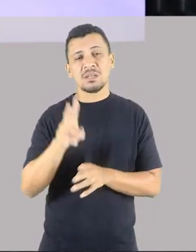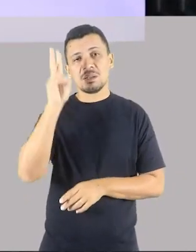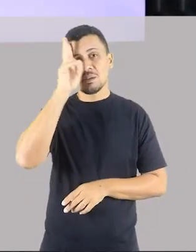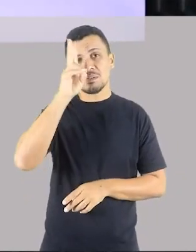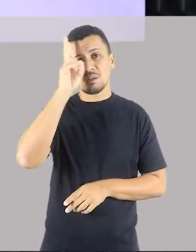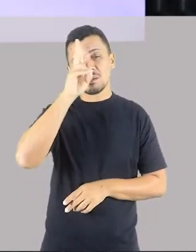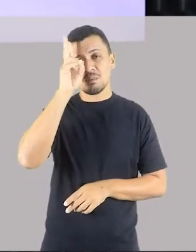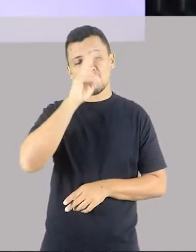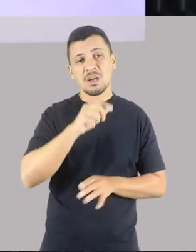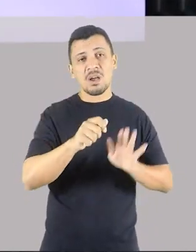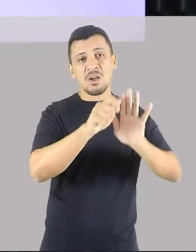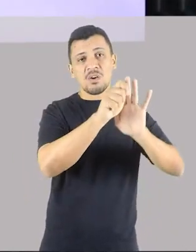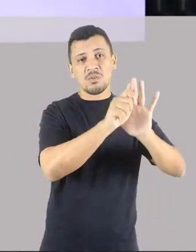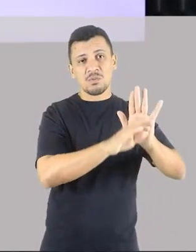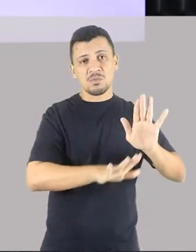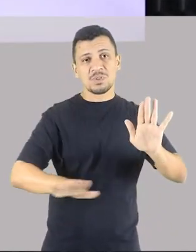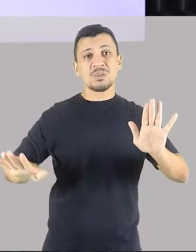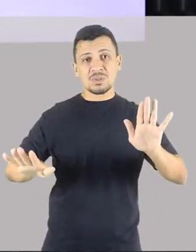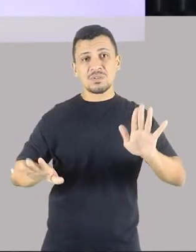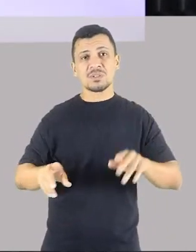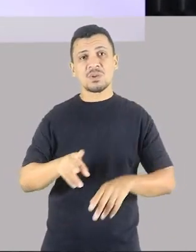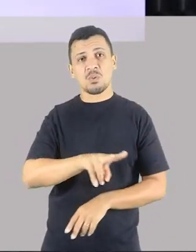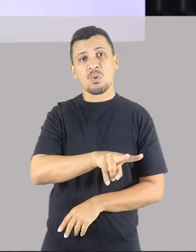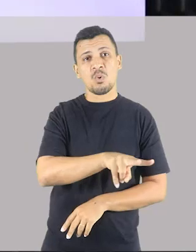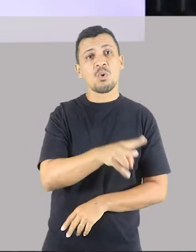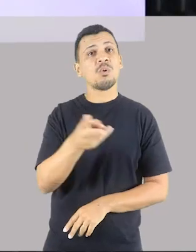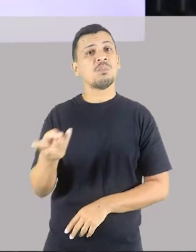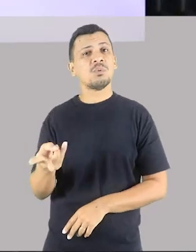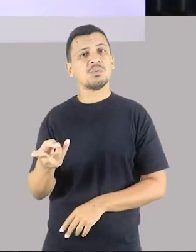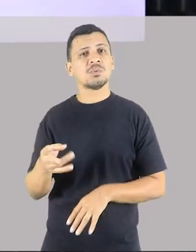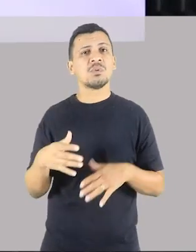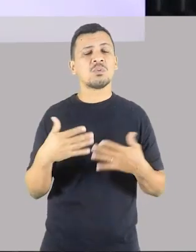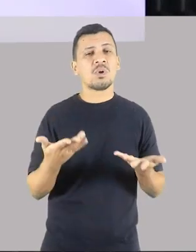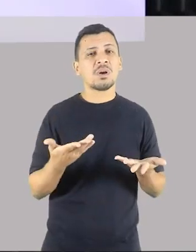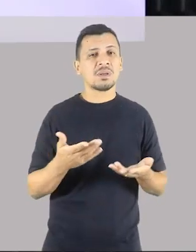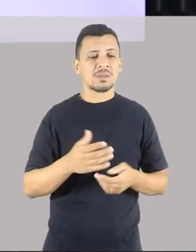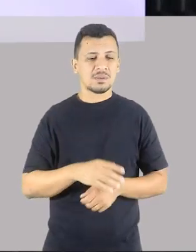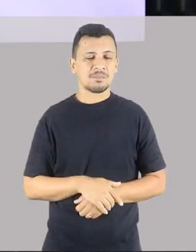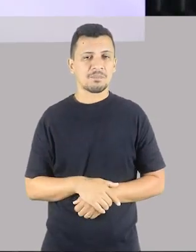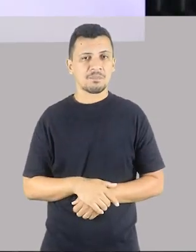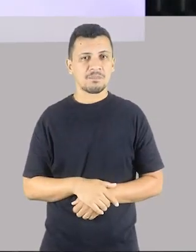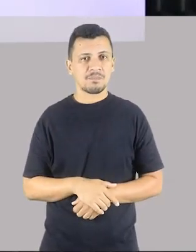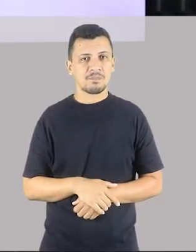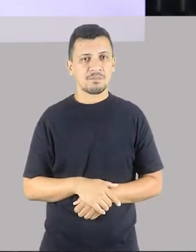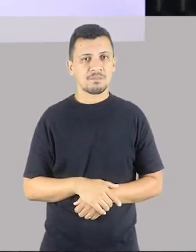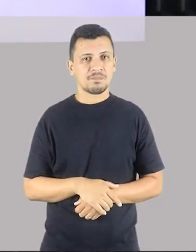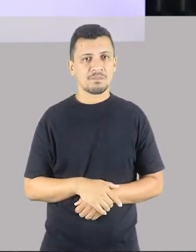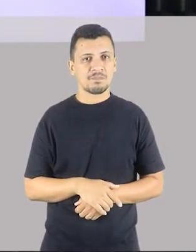que é basicamente o oposto da personificação, que é quando você faz o seguinte, é quando você